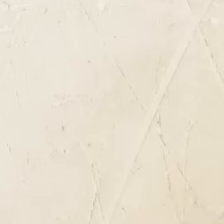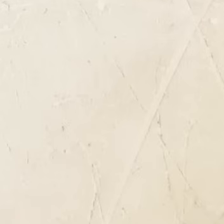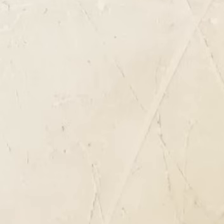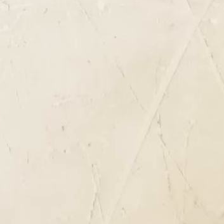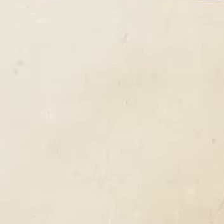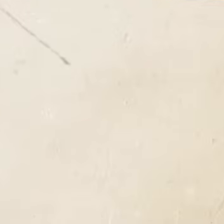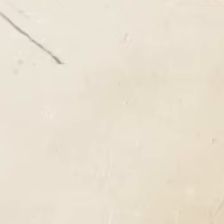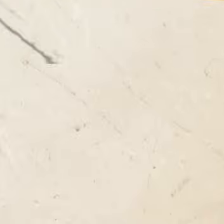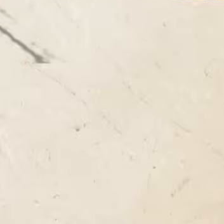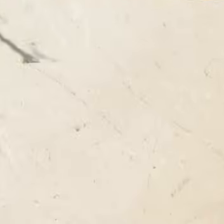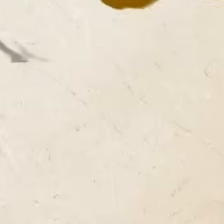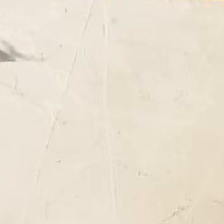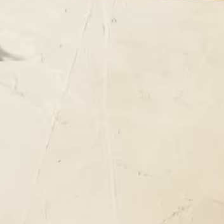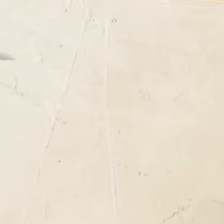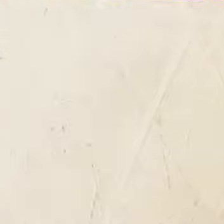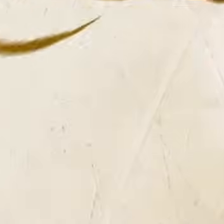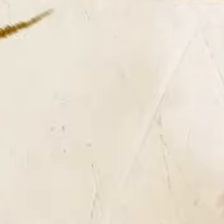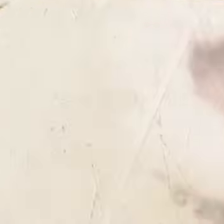Jesus.